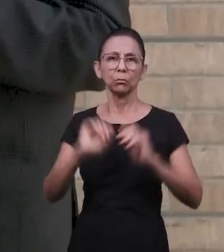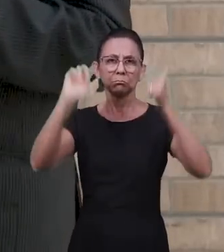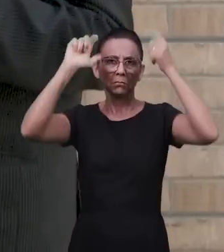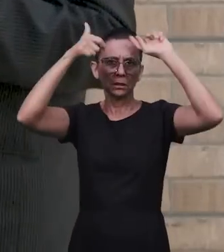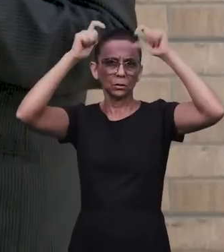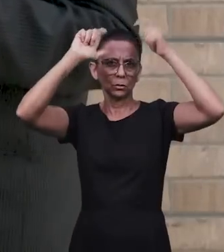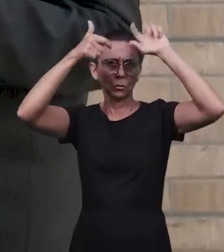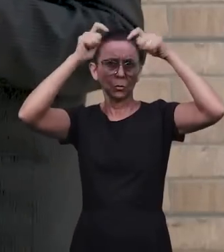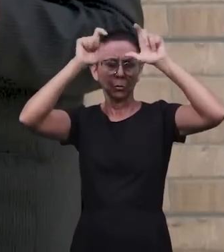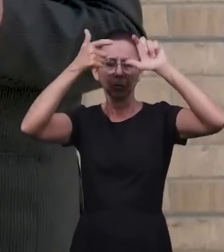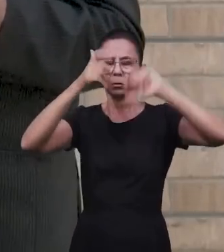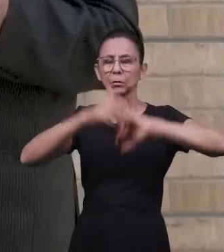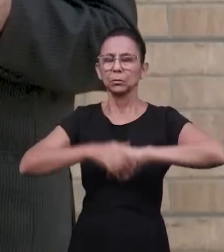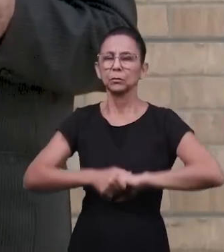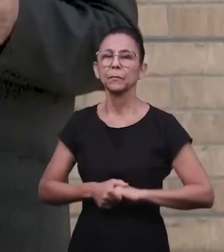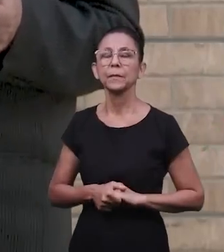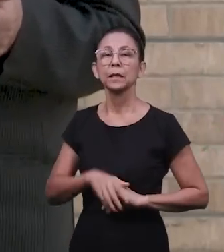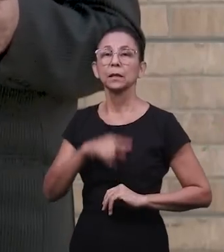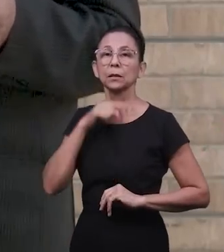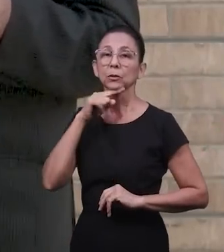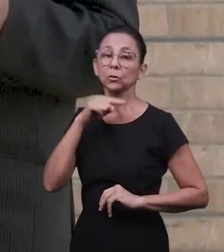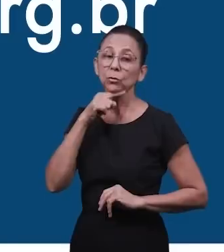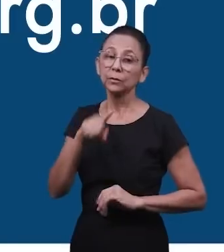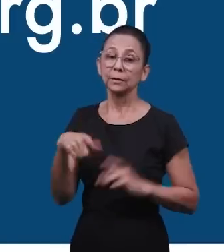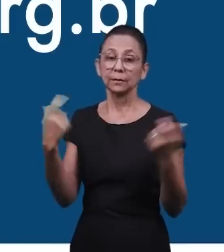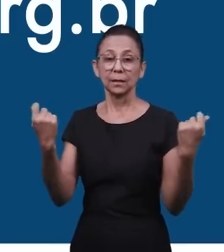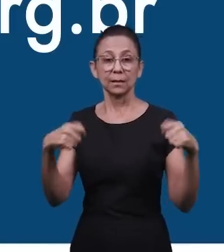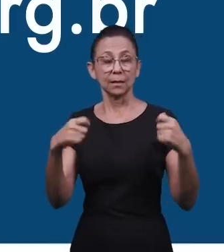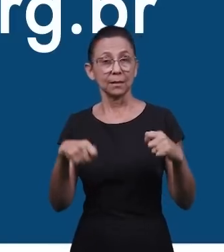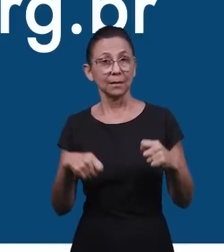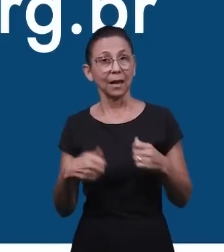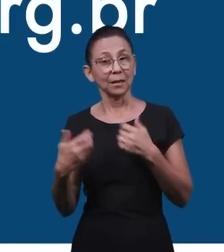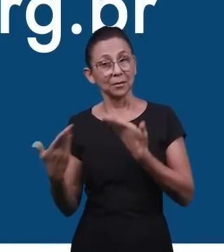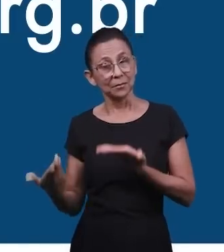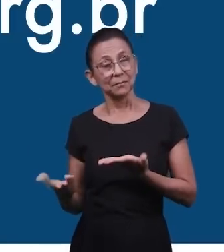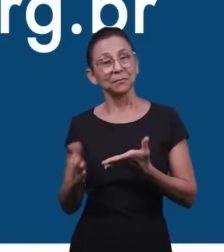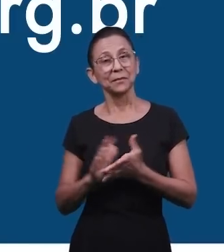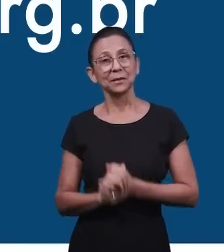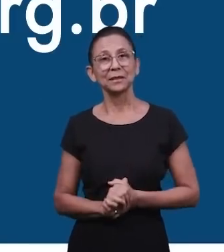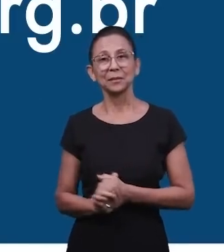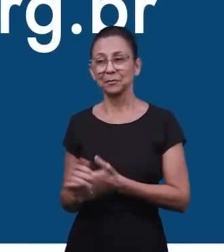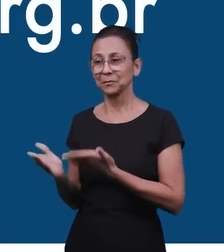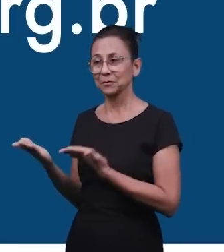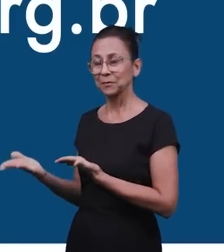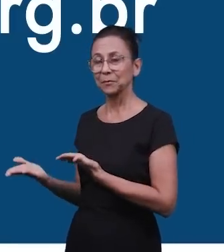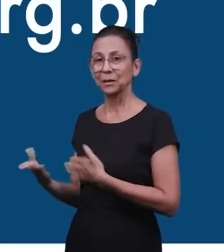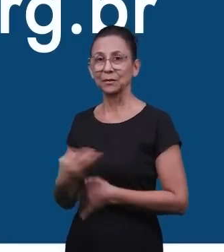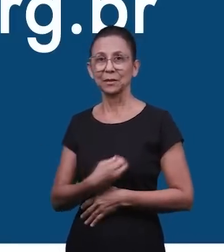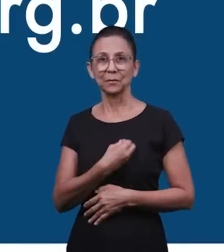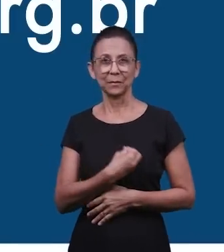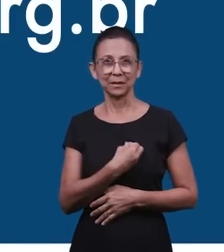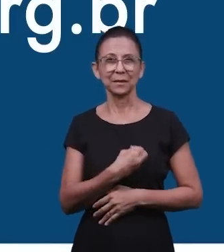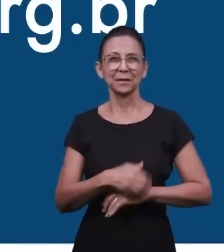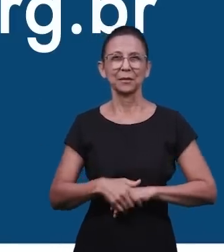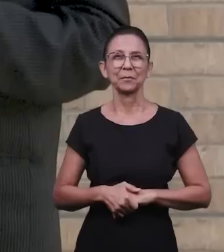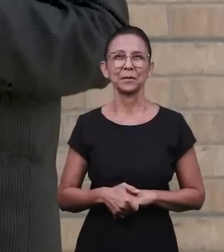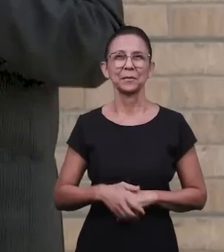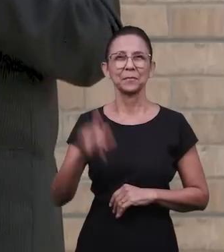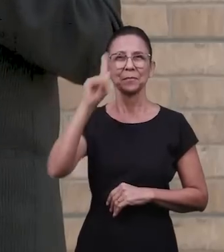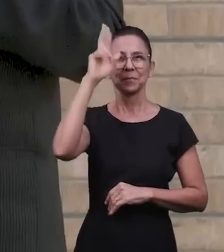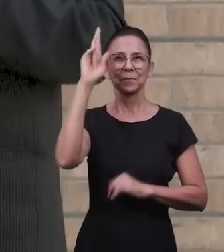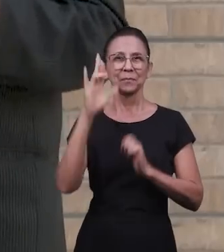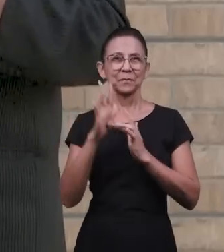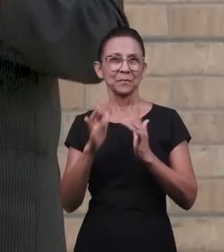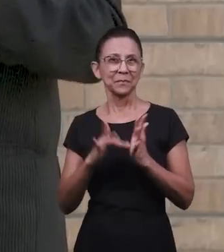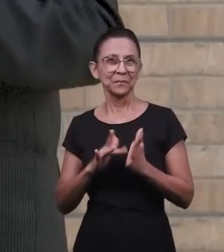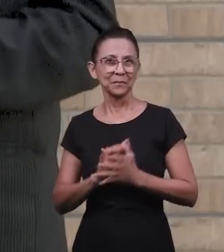transtorno, e nas dúvidas, nas necessidades, nas sugestões, temos esse meio para que você participe também conosco.